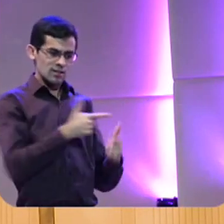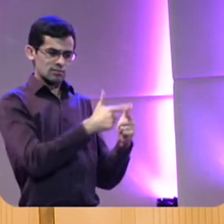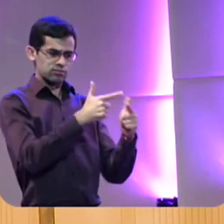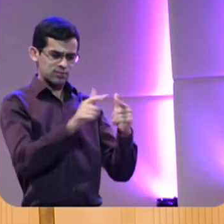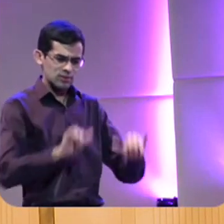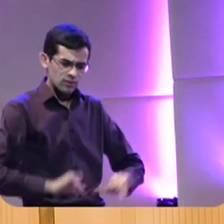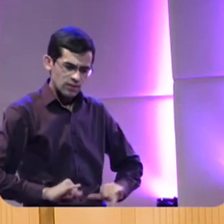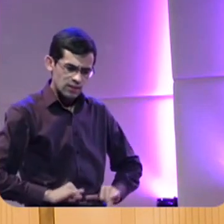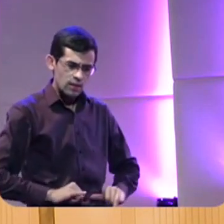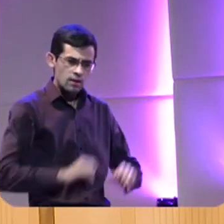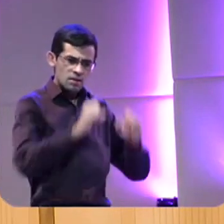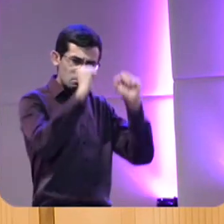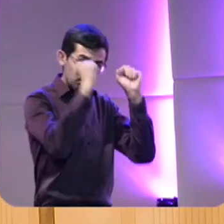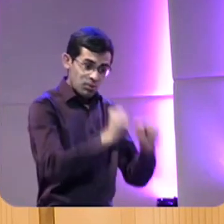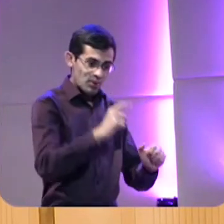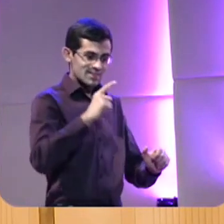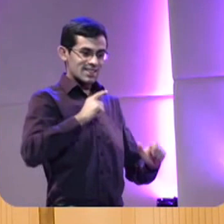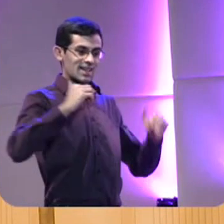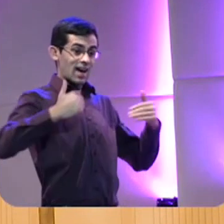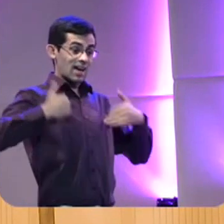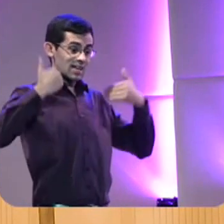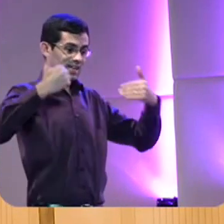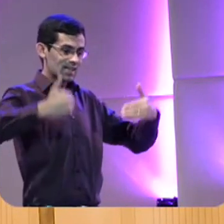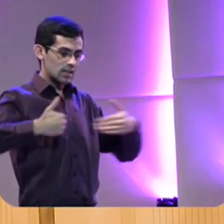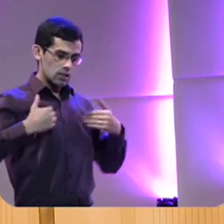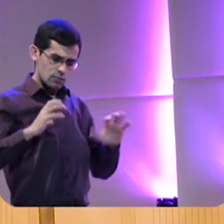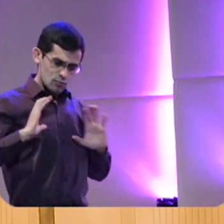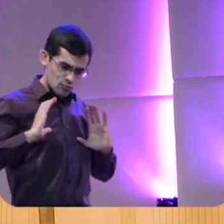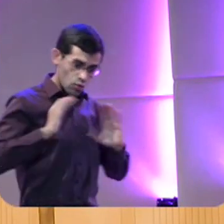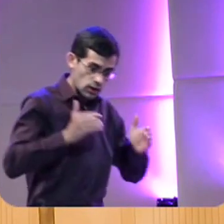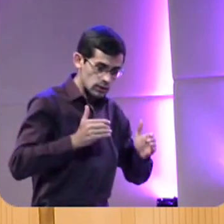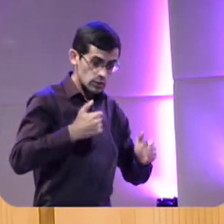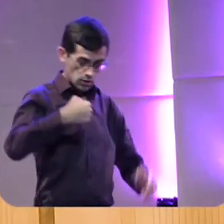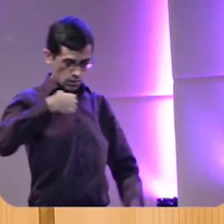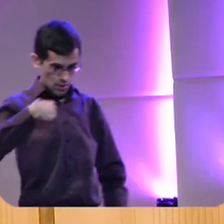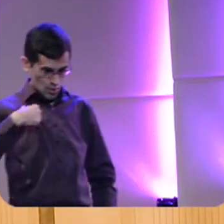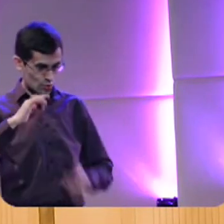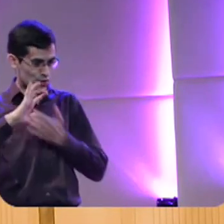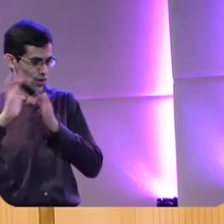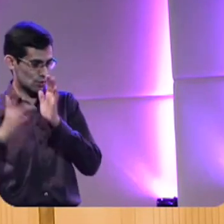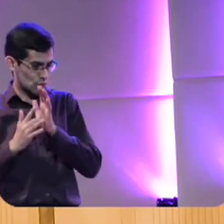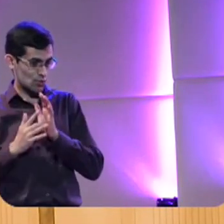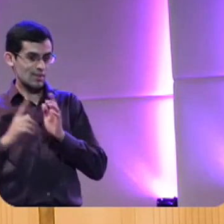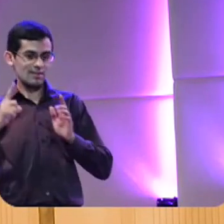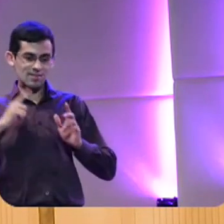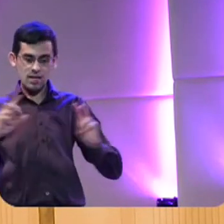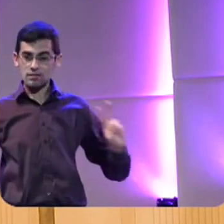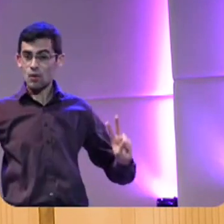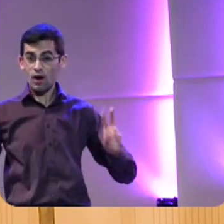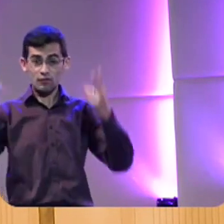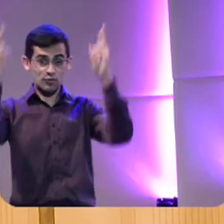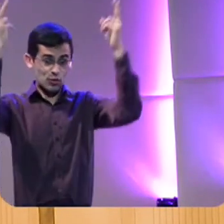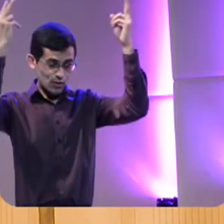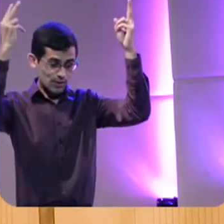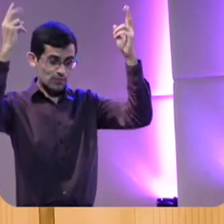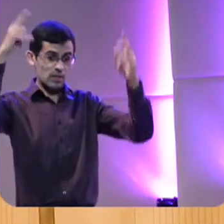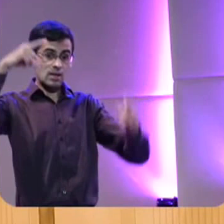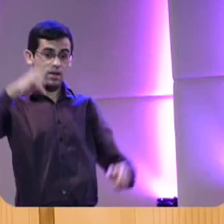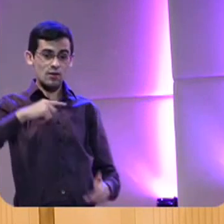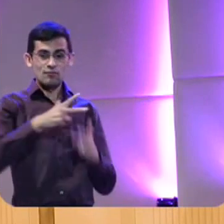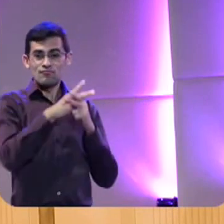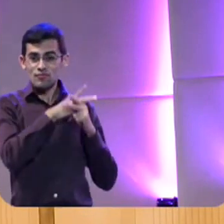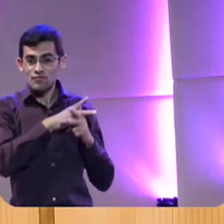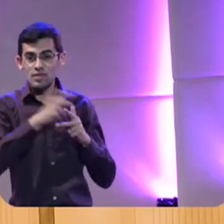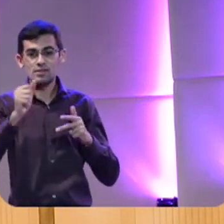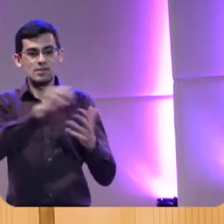mas você pode ter alegria, você pode ter bom ânimo, porque eu sou vitorioso, eu venci